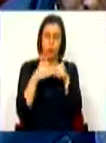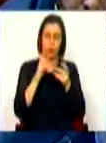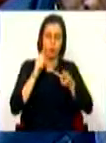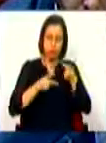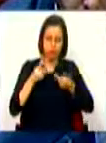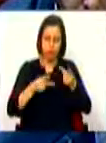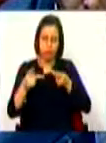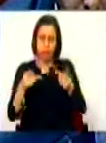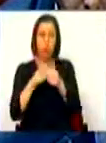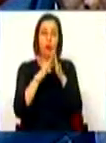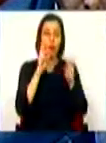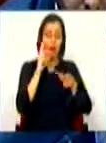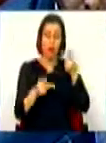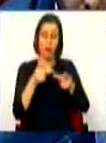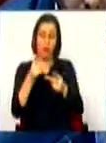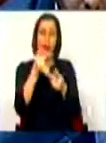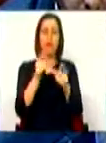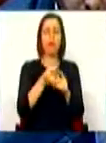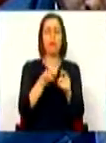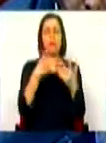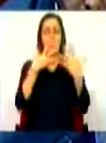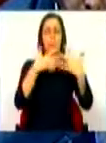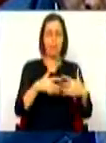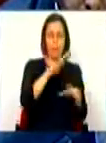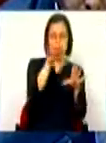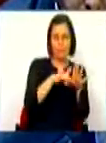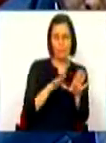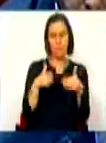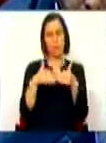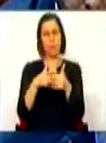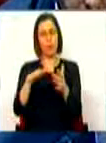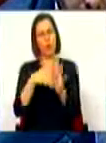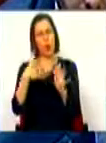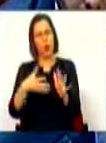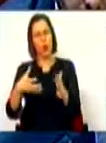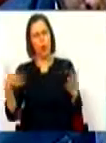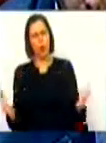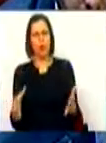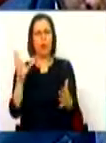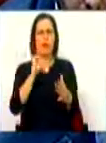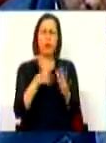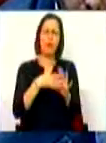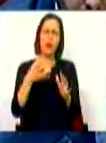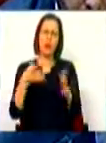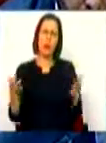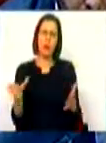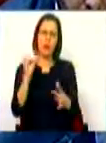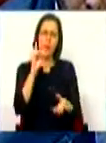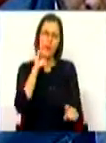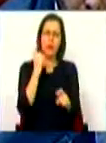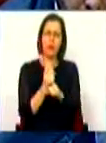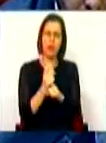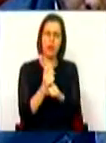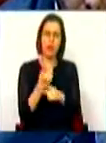avaliados. São avaliados com a participação sindical, em processos que são complexos, provavelmente mais complexos e mais